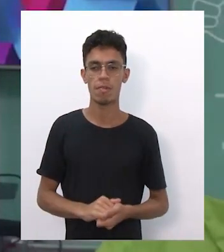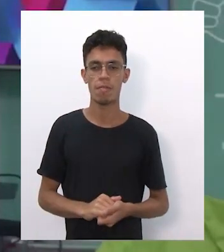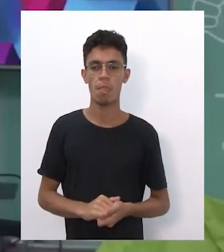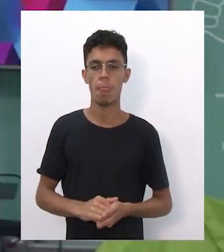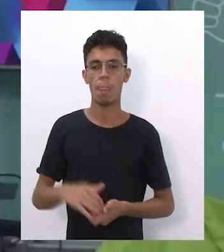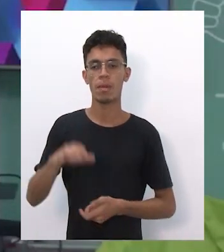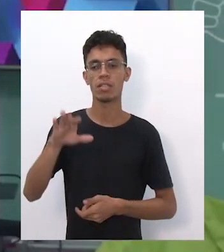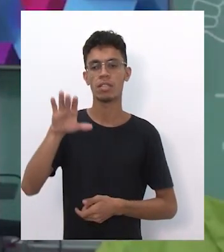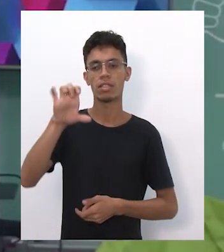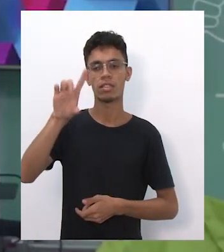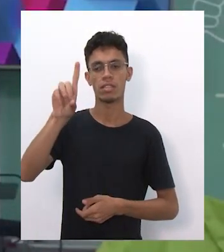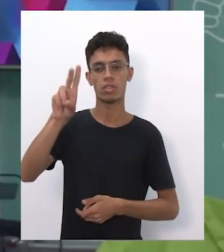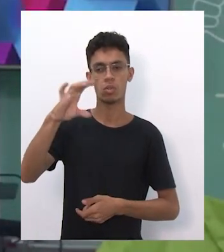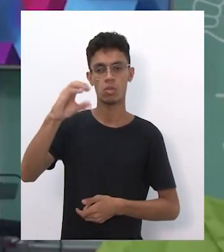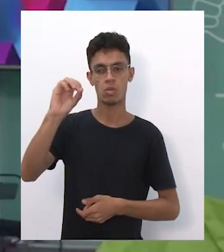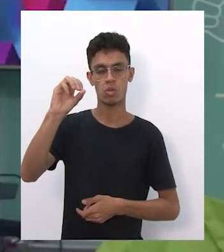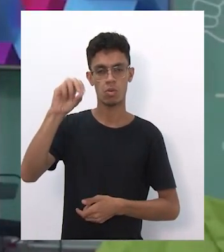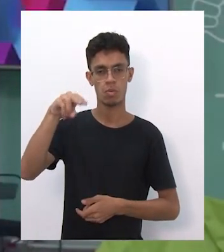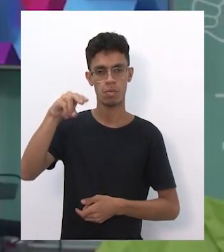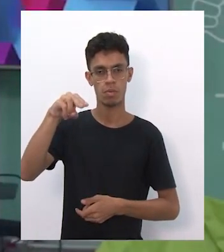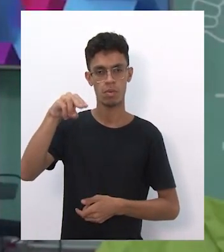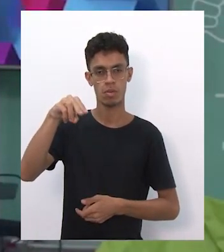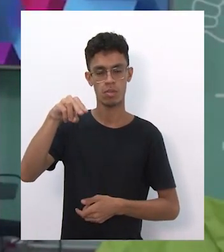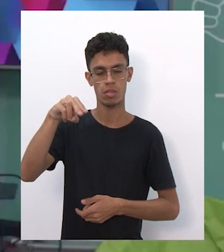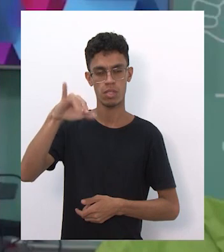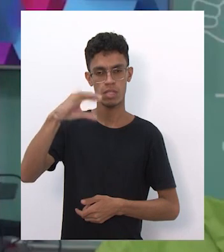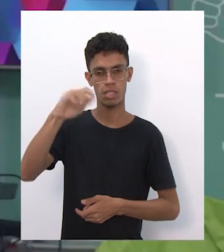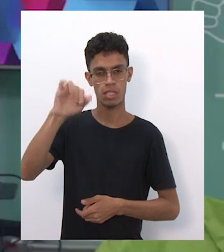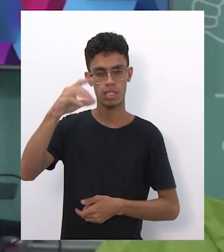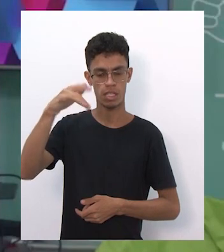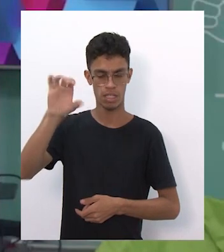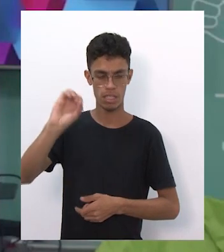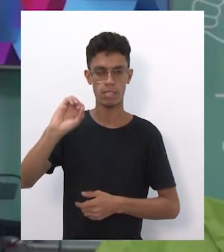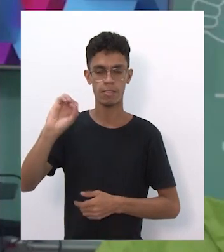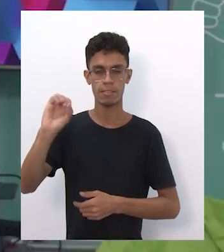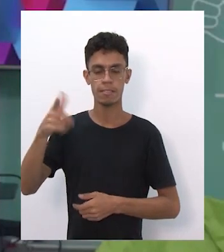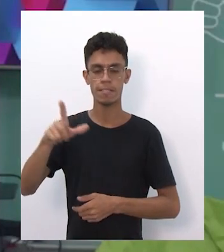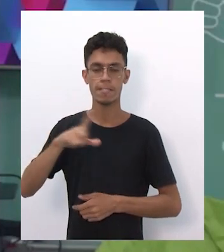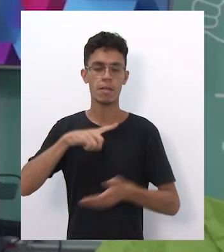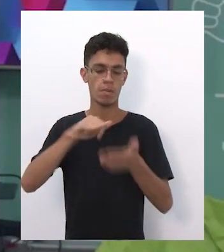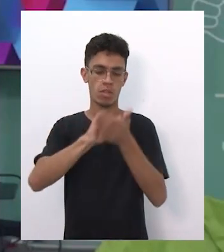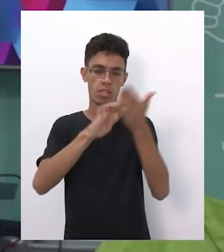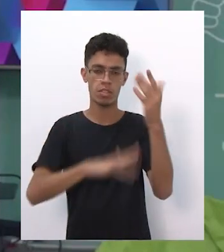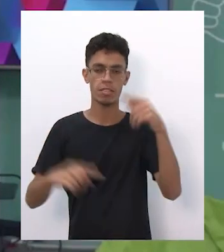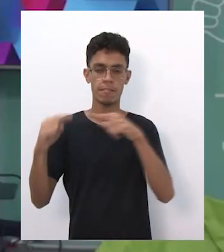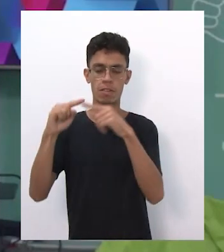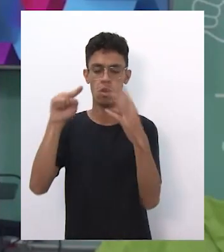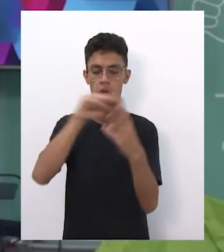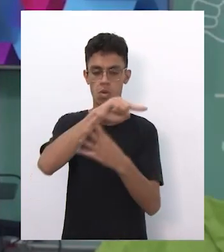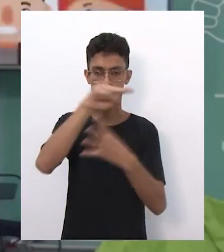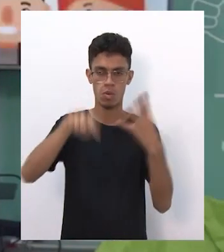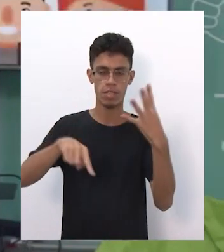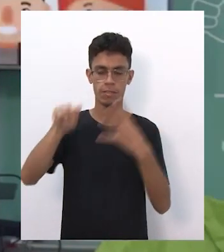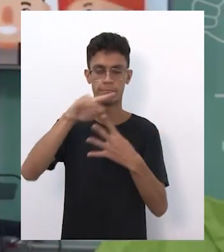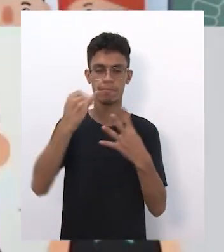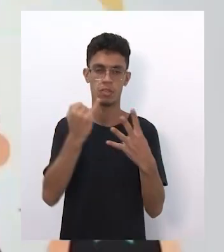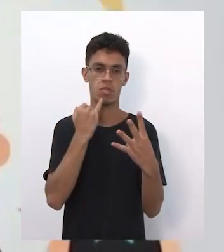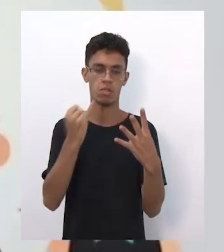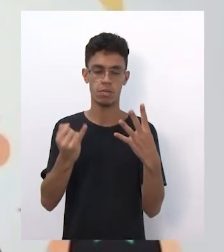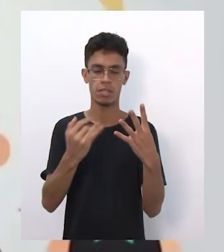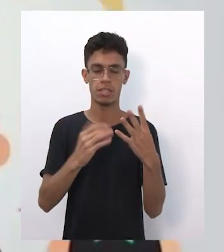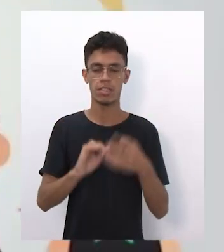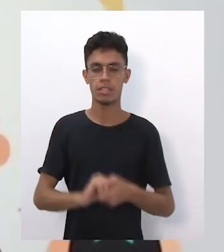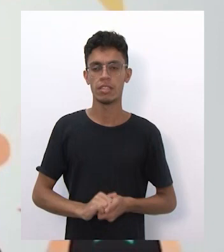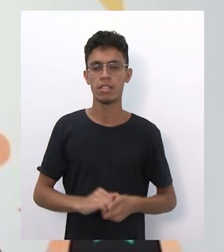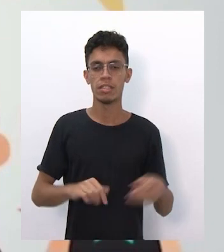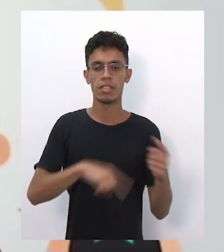Também trabalhamos nessa sala com a educomunicação. A gente agrega nas nossas atividades 4 tipos de informações,